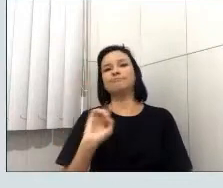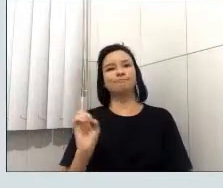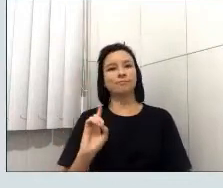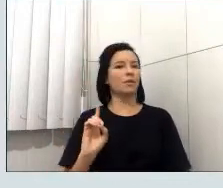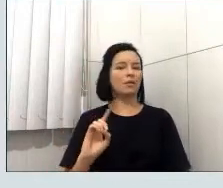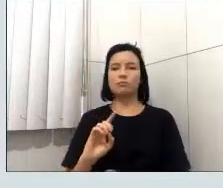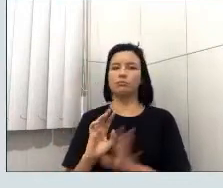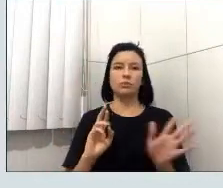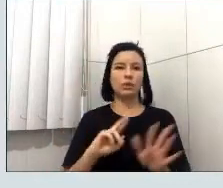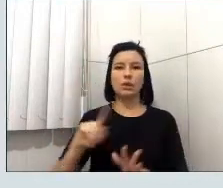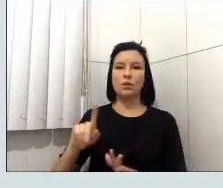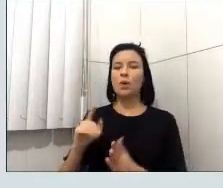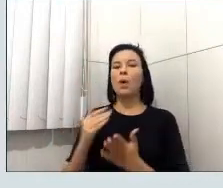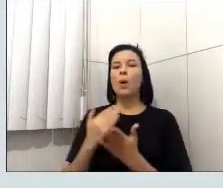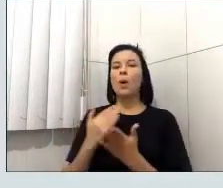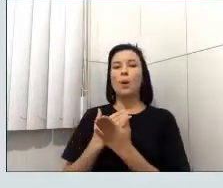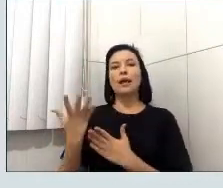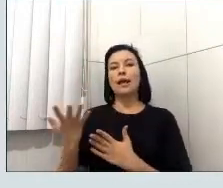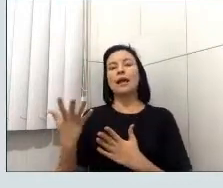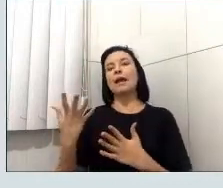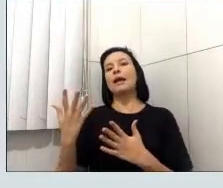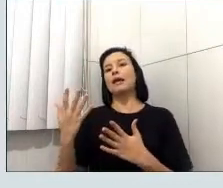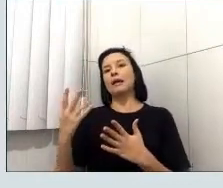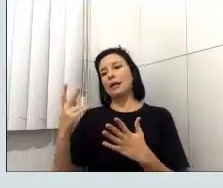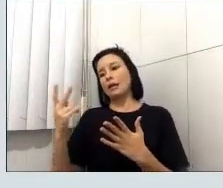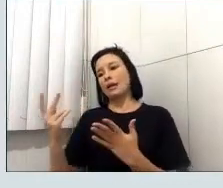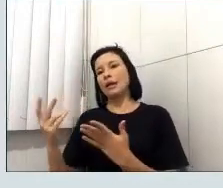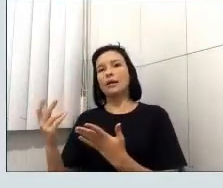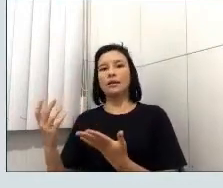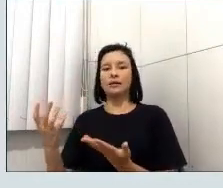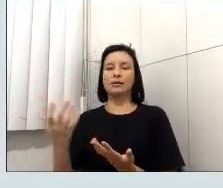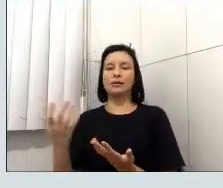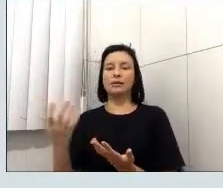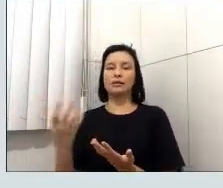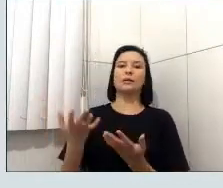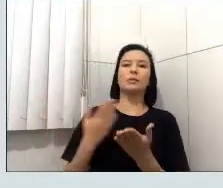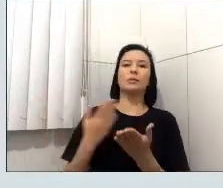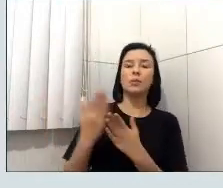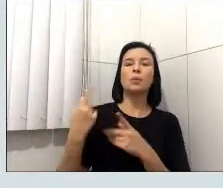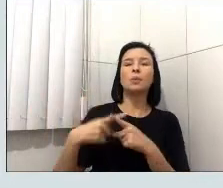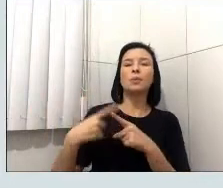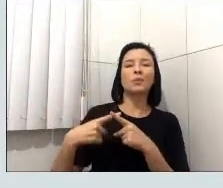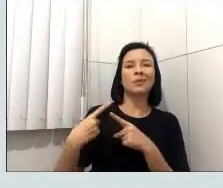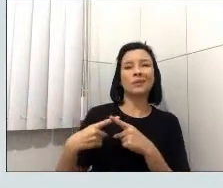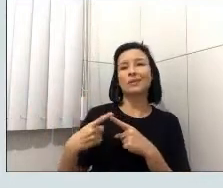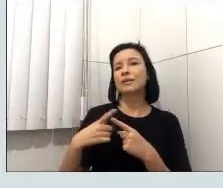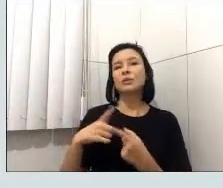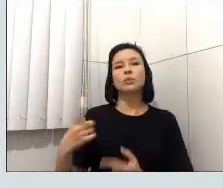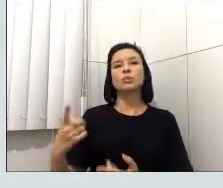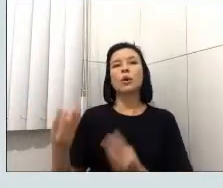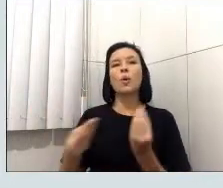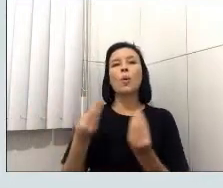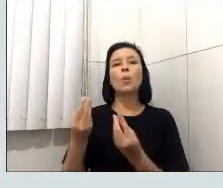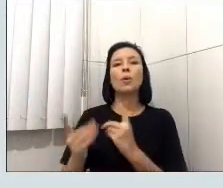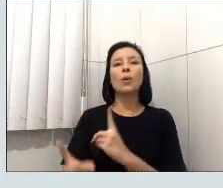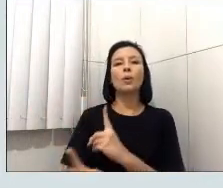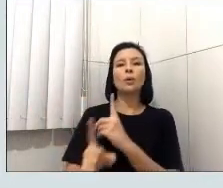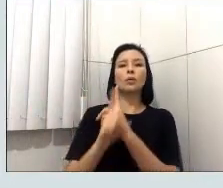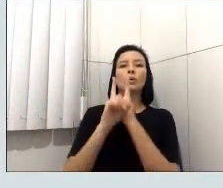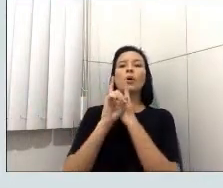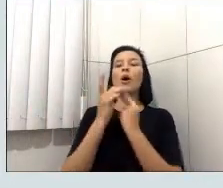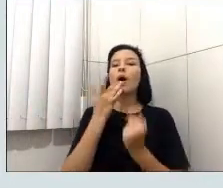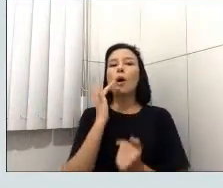momento, em explorar, colonizar, extrair riquezas aqui, porque eles não tinham encontrado